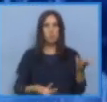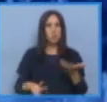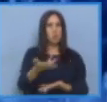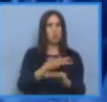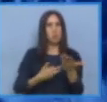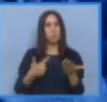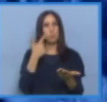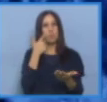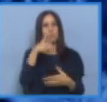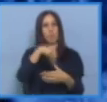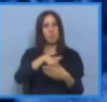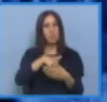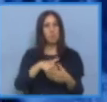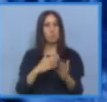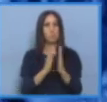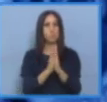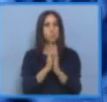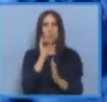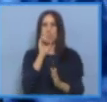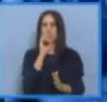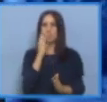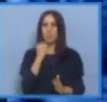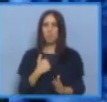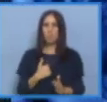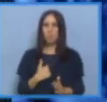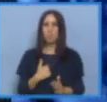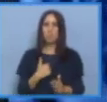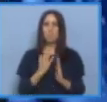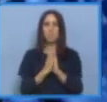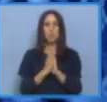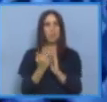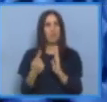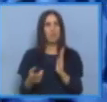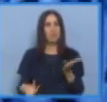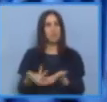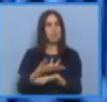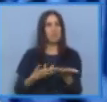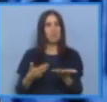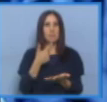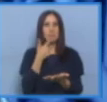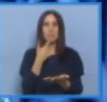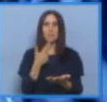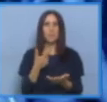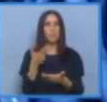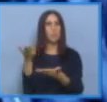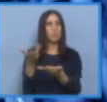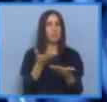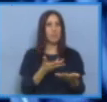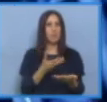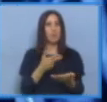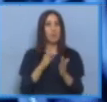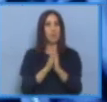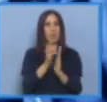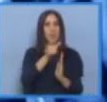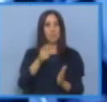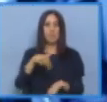e conhecendo dentro do contexto da paróquia, acho que é importante, como paróquia, haver esta dinâmica, digamos assim, de convidar os nossos paroquianos a